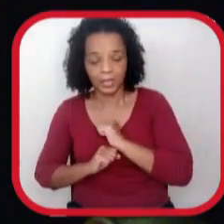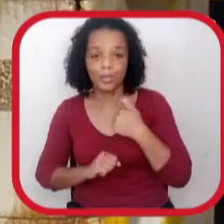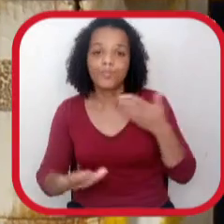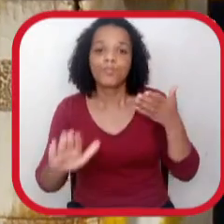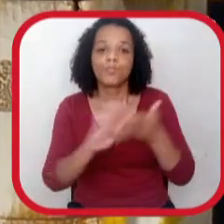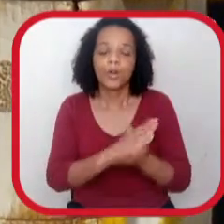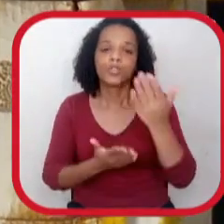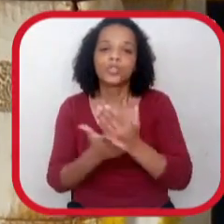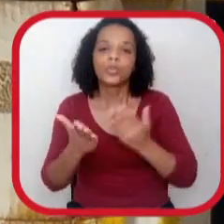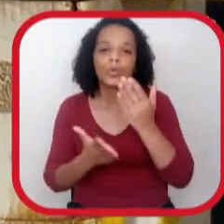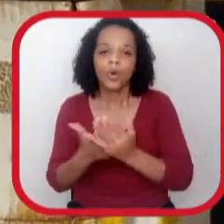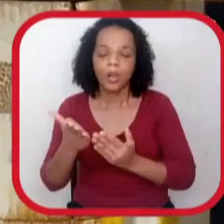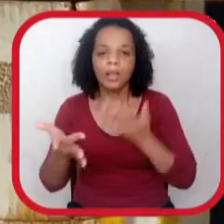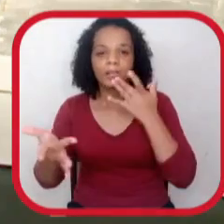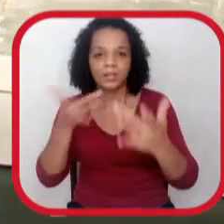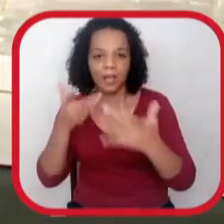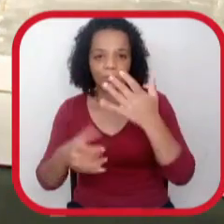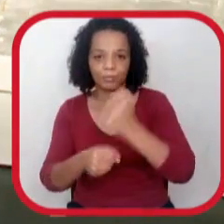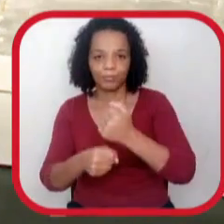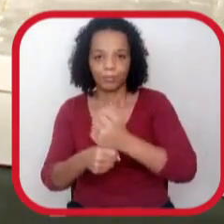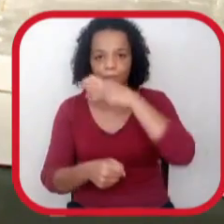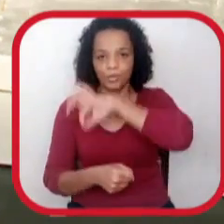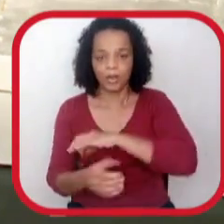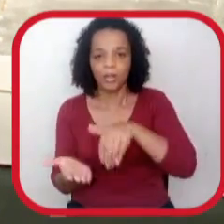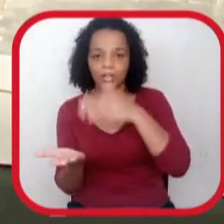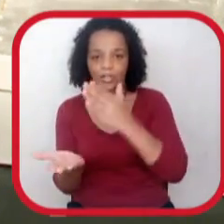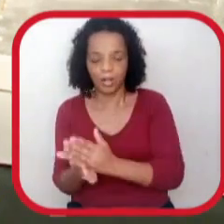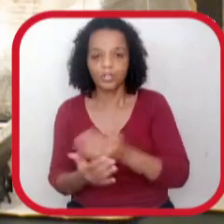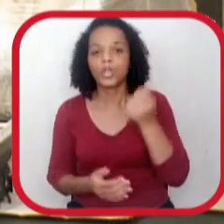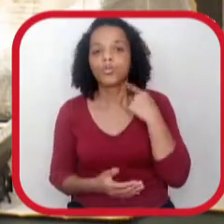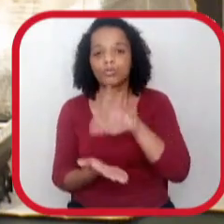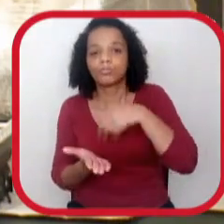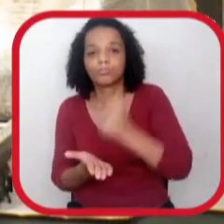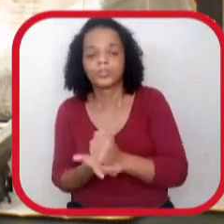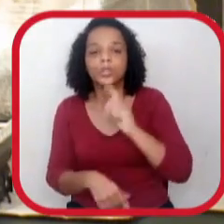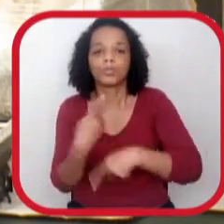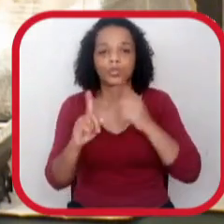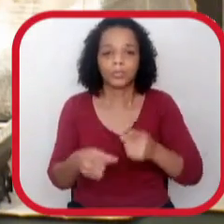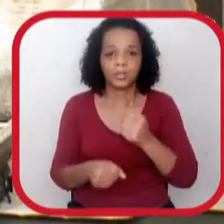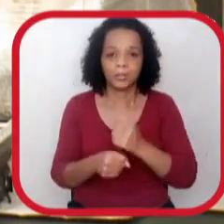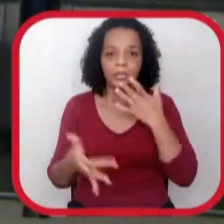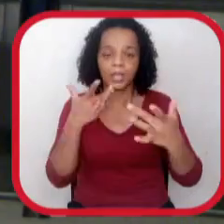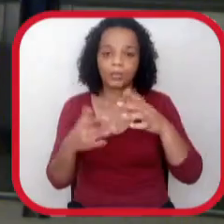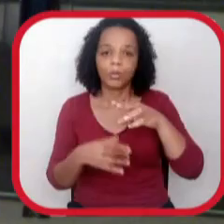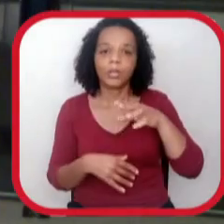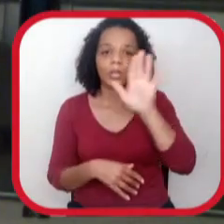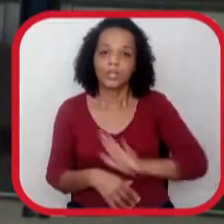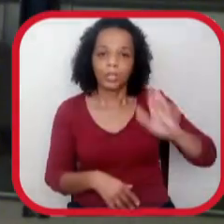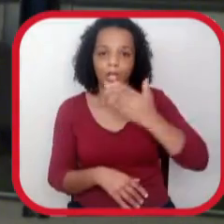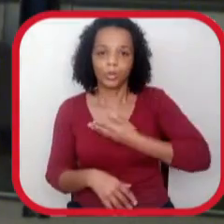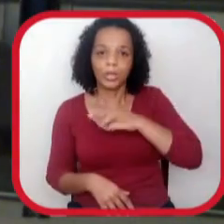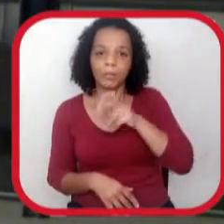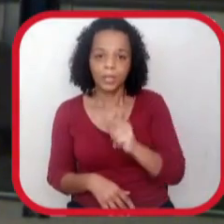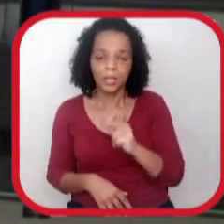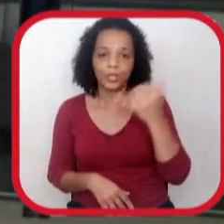vida e fui para uma escola de teatro, a Escola Profissional de Teatro de Cascais, e acabei o curso, comecei a trabalhar no Teatro Nacional Dona Maria II